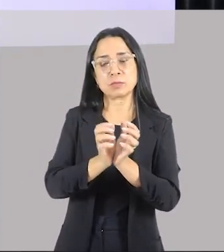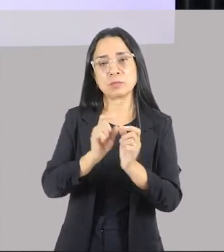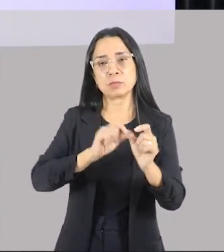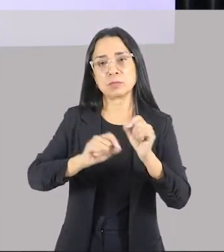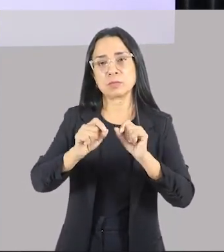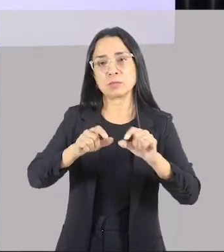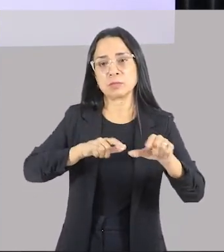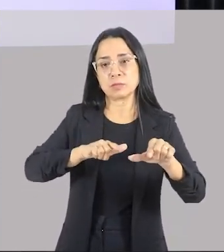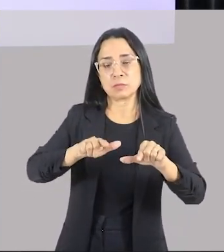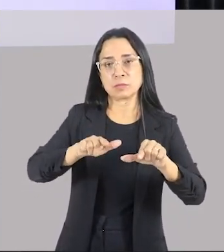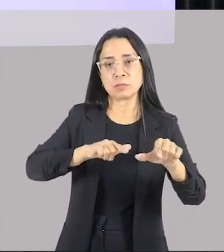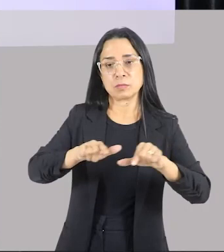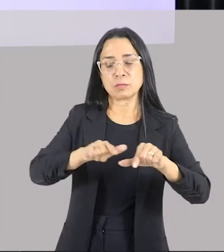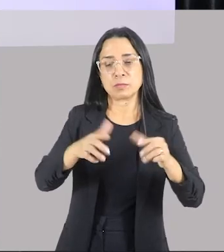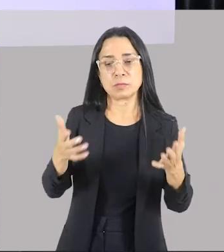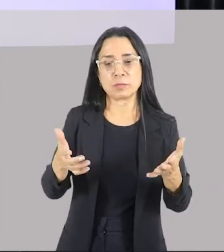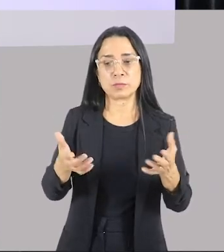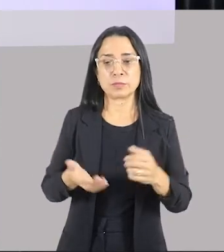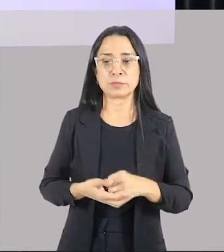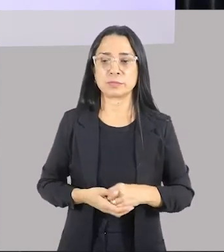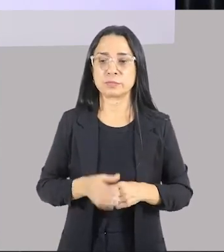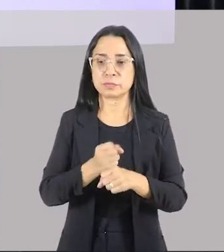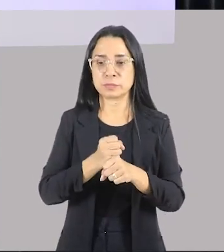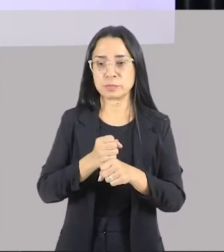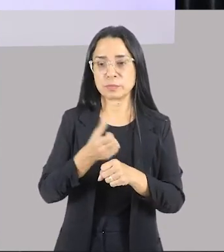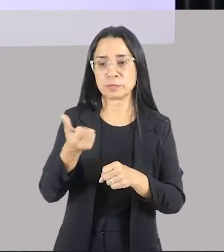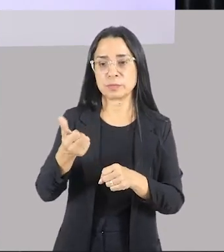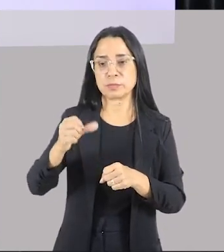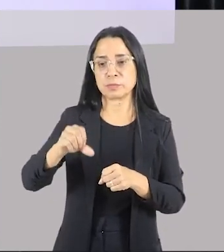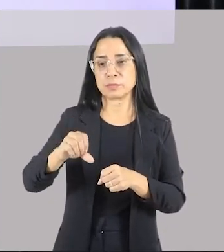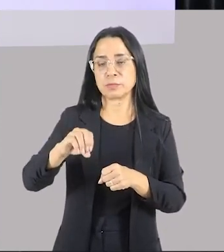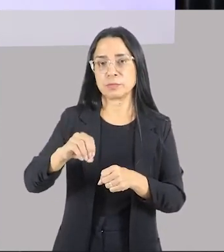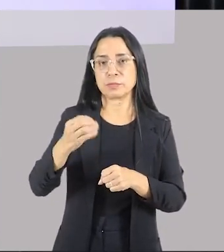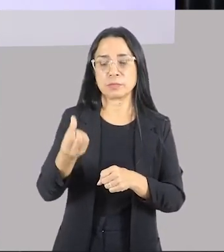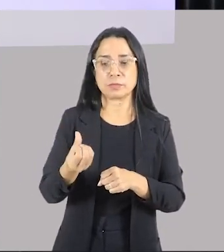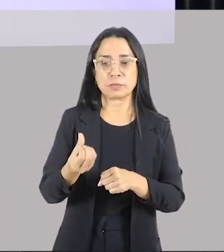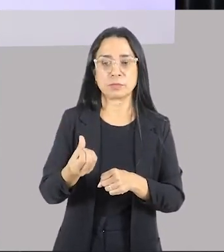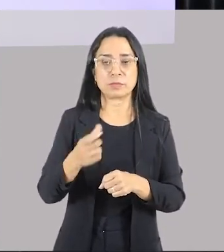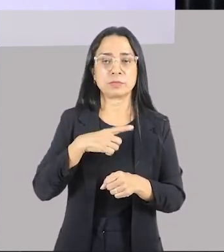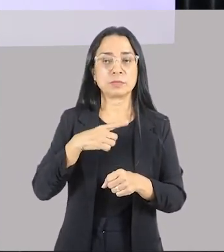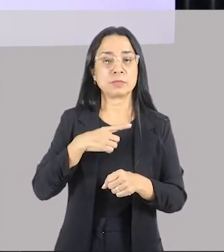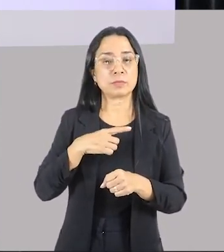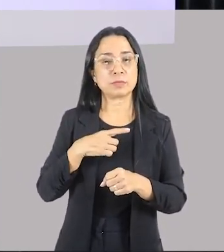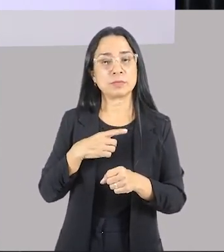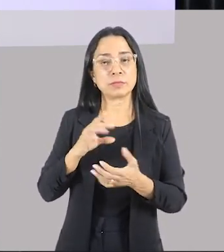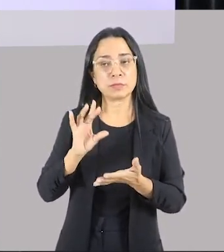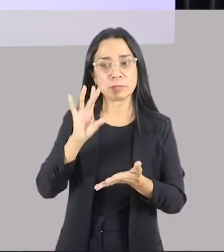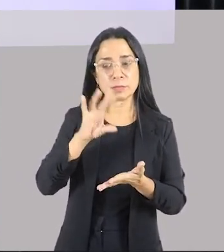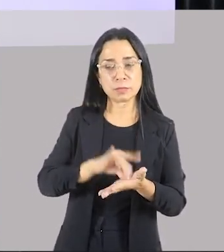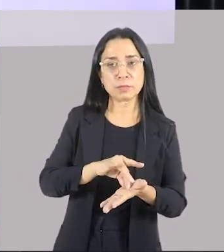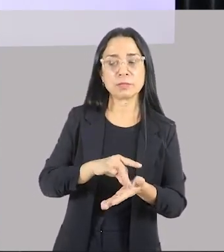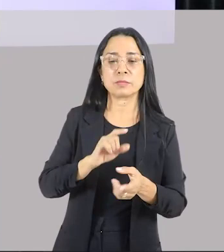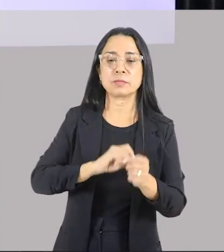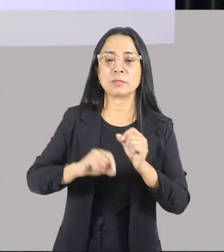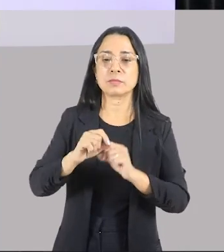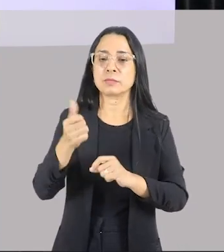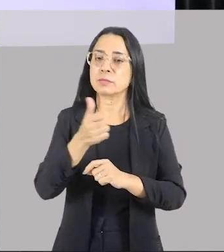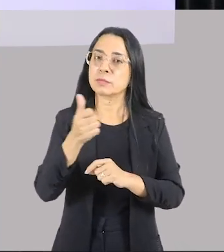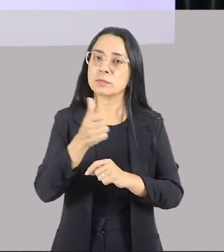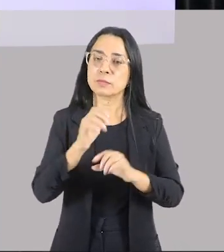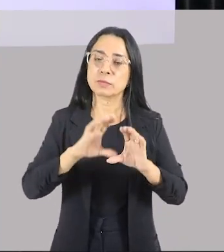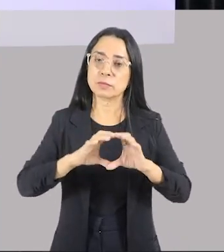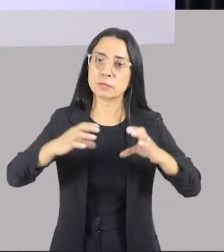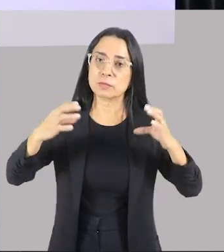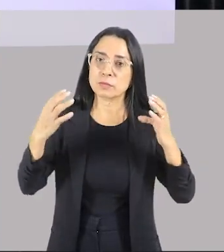classe trabalhadora. Mas em 1906 você tem a realização do primeiro Congresso Operário Brasileiro, que vai marcar definitivo ali, a